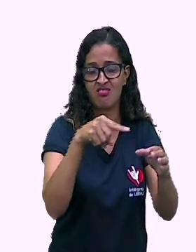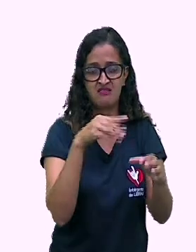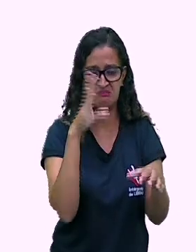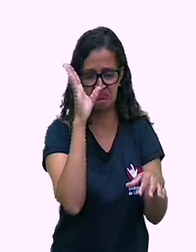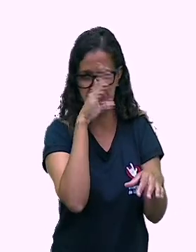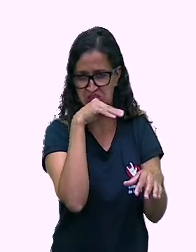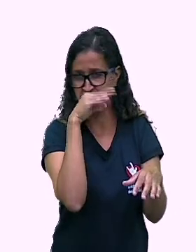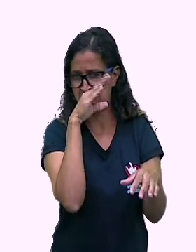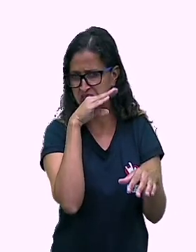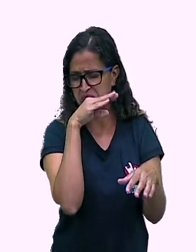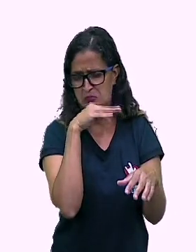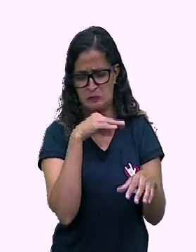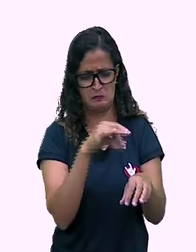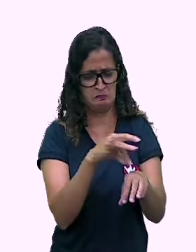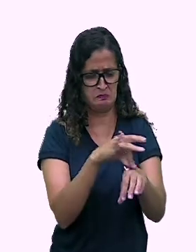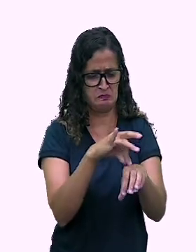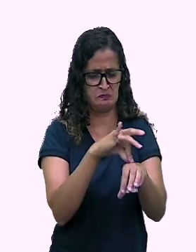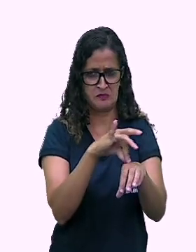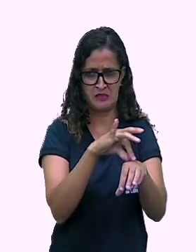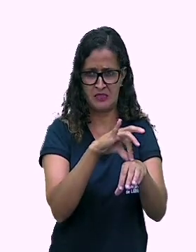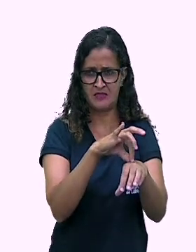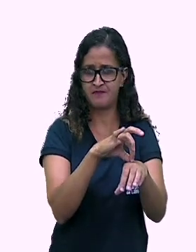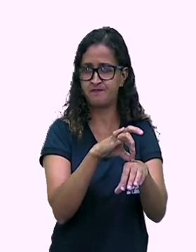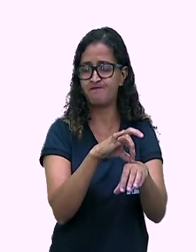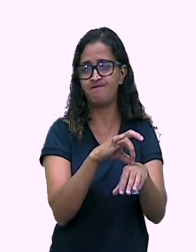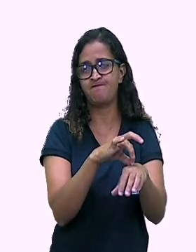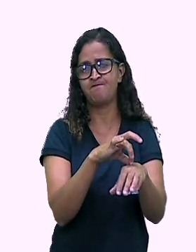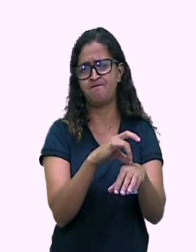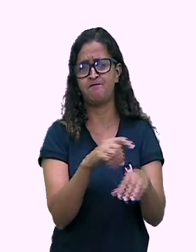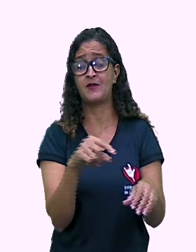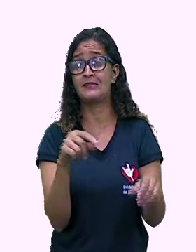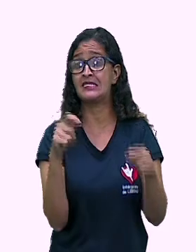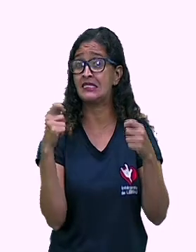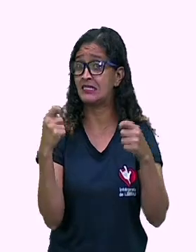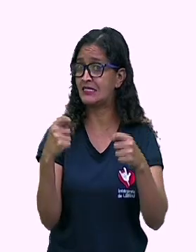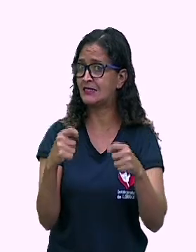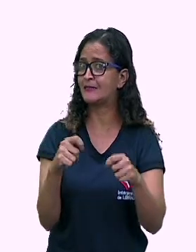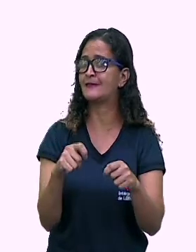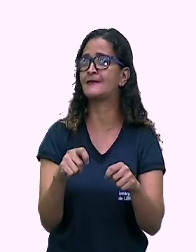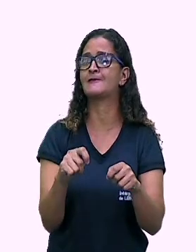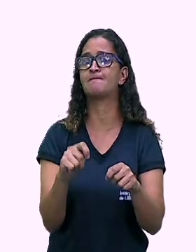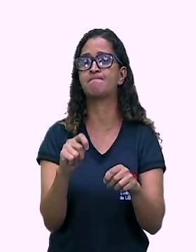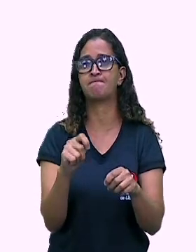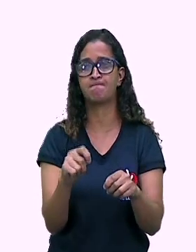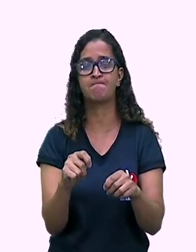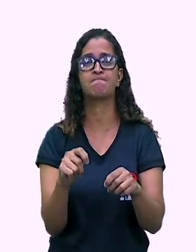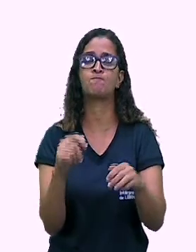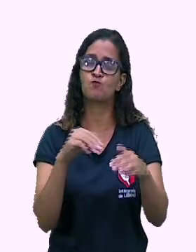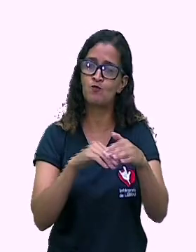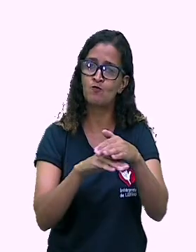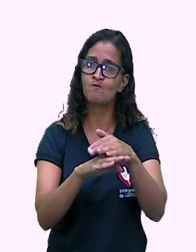isso também é de levar em consideração e faz parte do